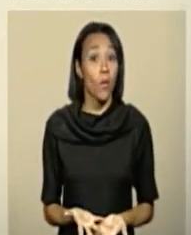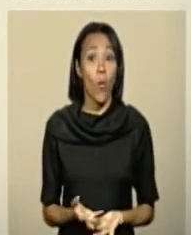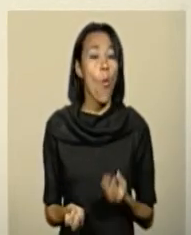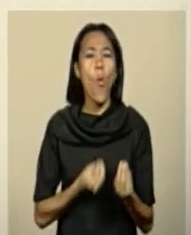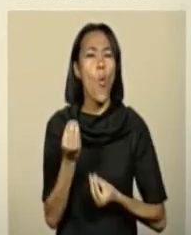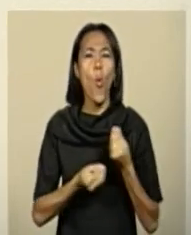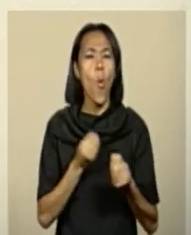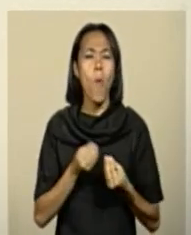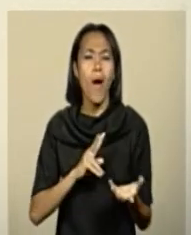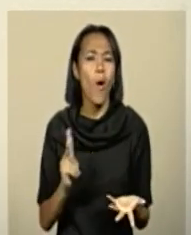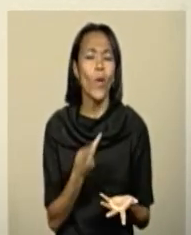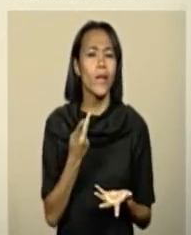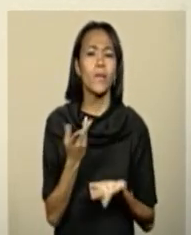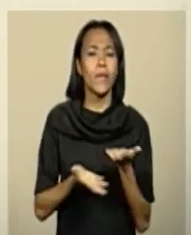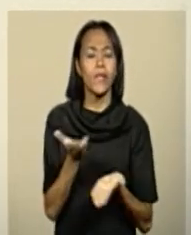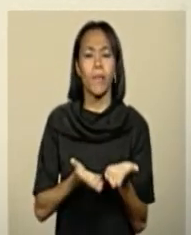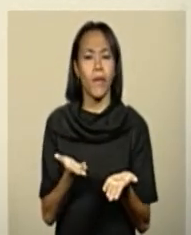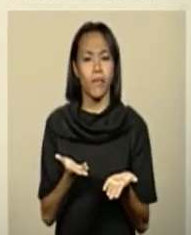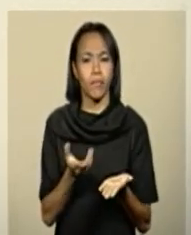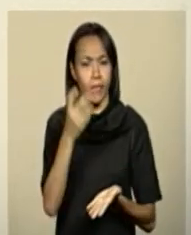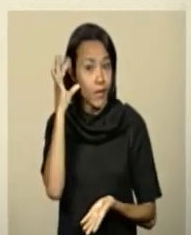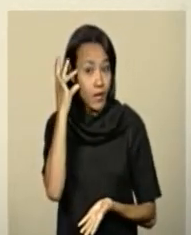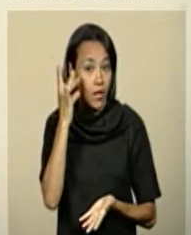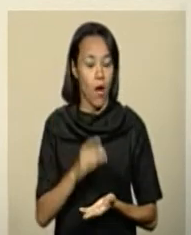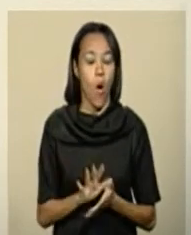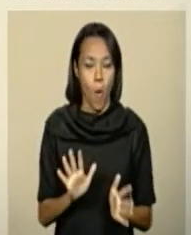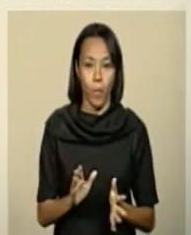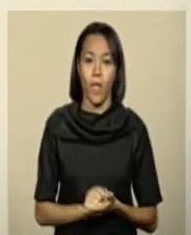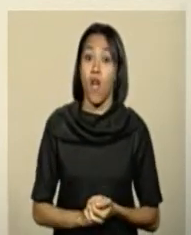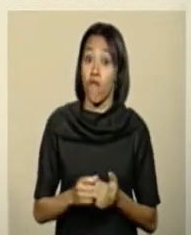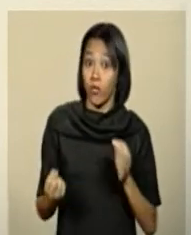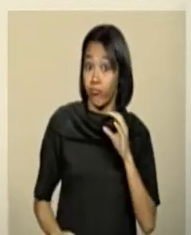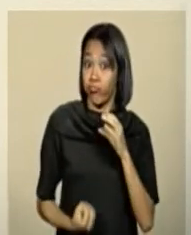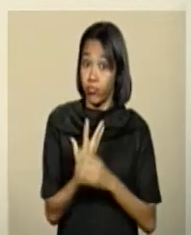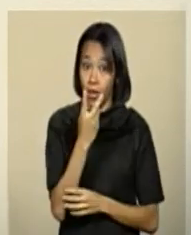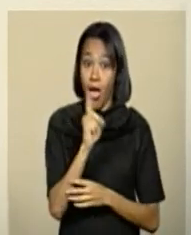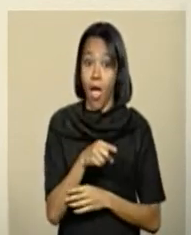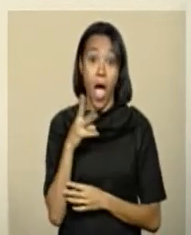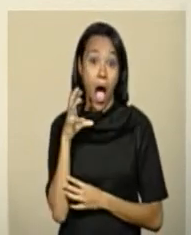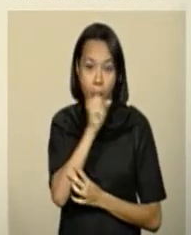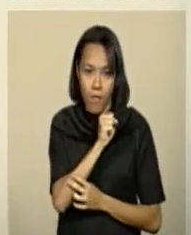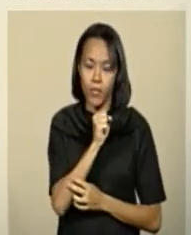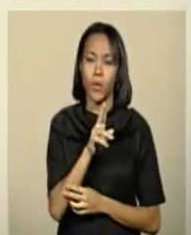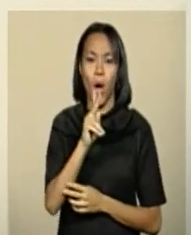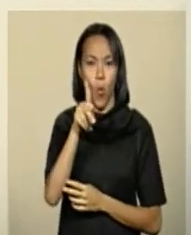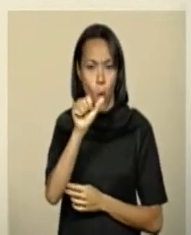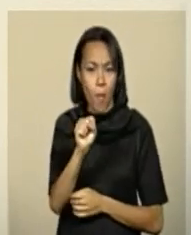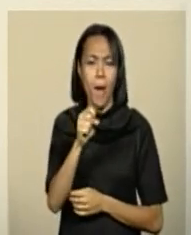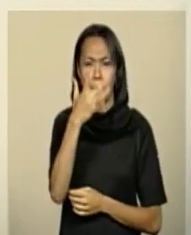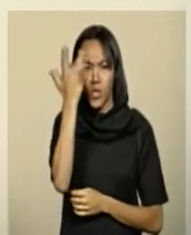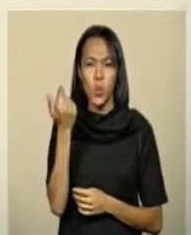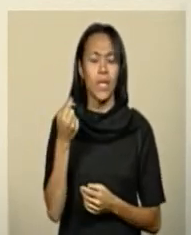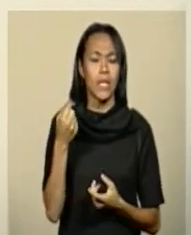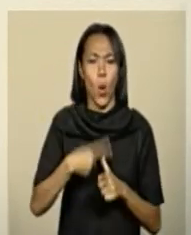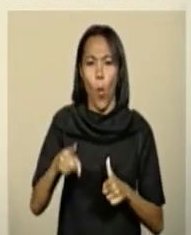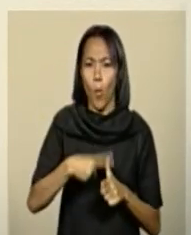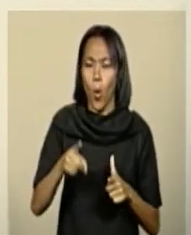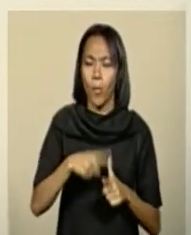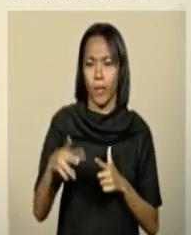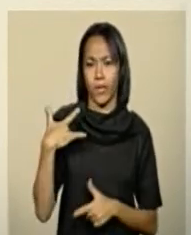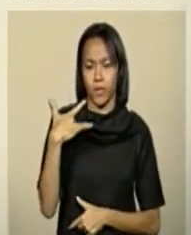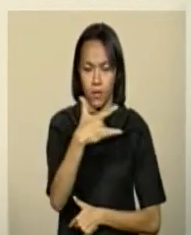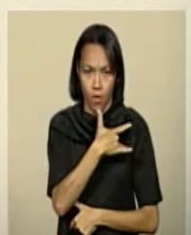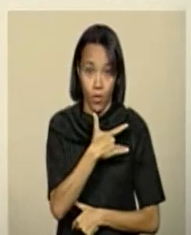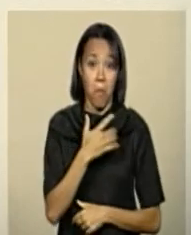uma UPA, Presidenta? Olha, Luciano, a UPA foi criada para dar um atendimento rápido a quem está com um problema urgente de